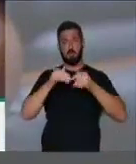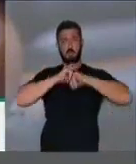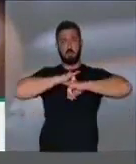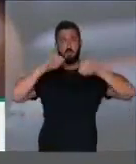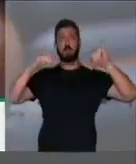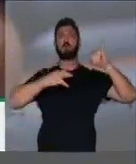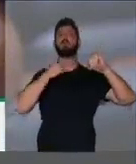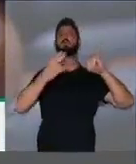divulgue na voz do Brasil o nosso pronunciamento.